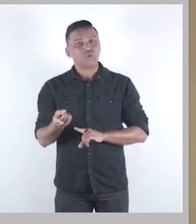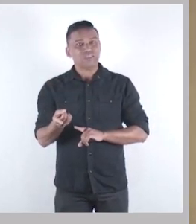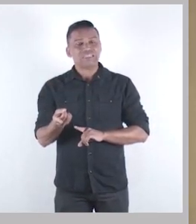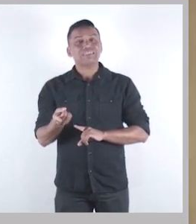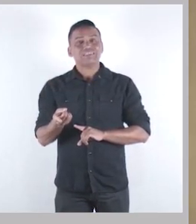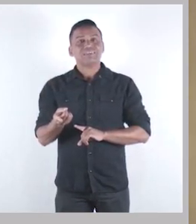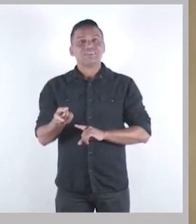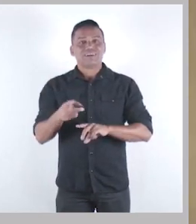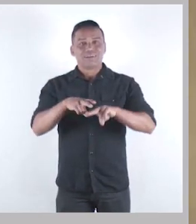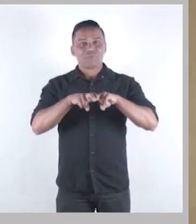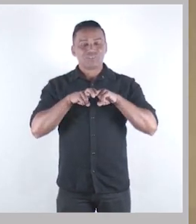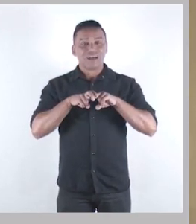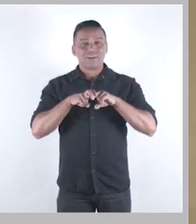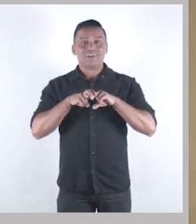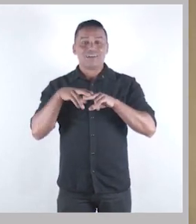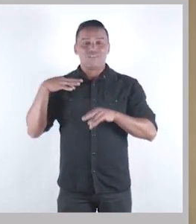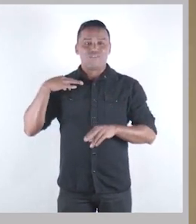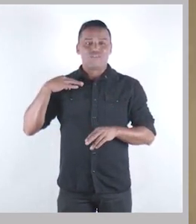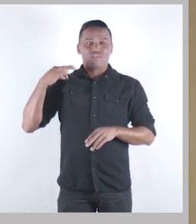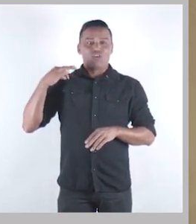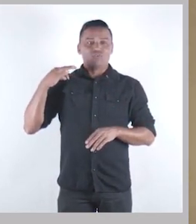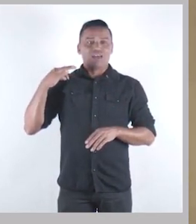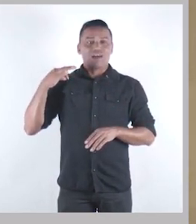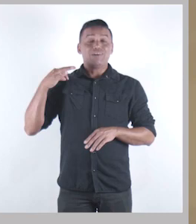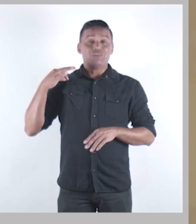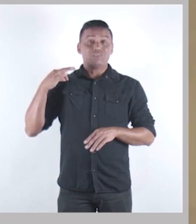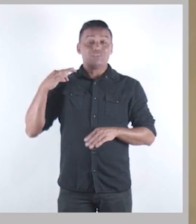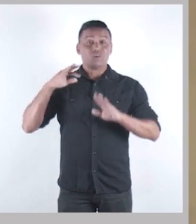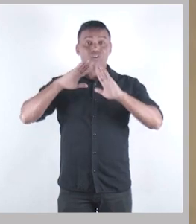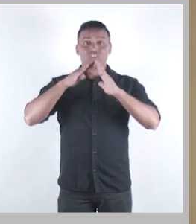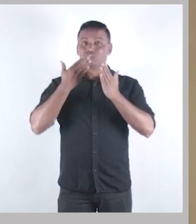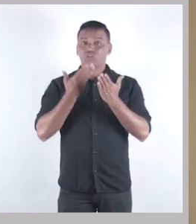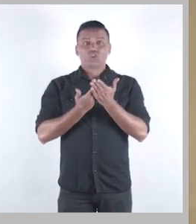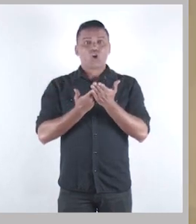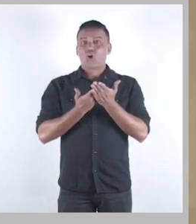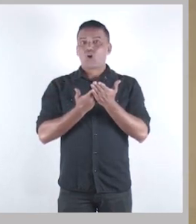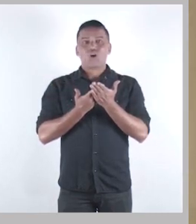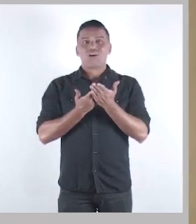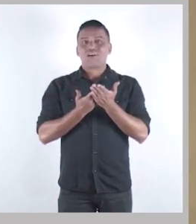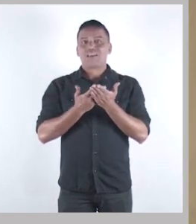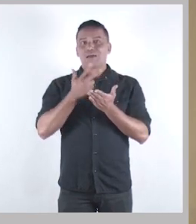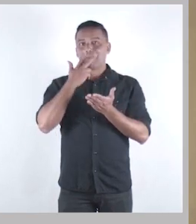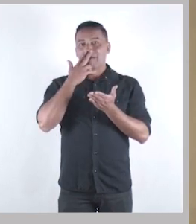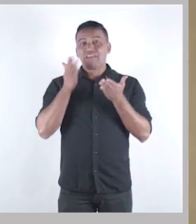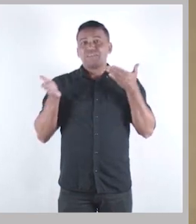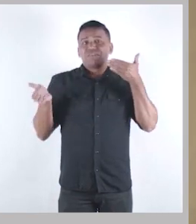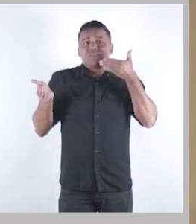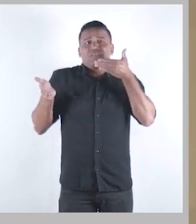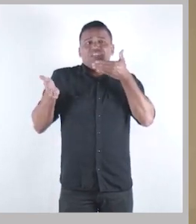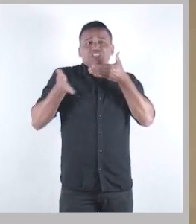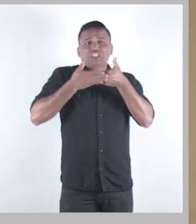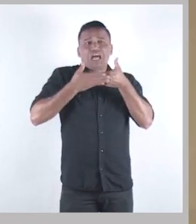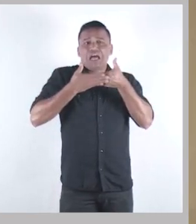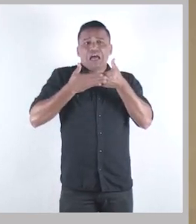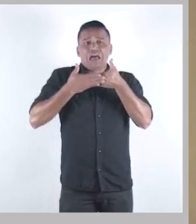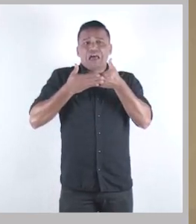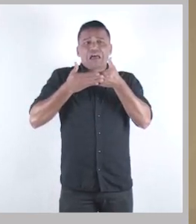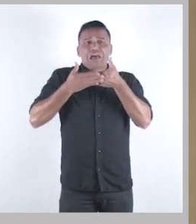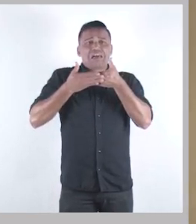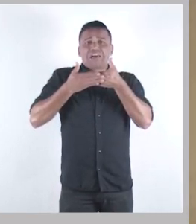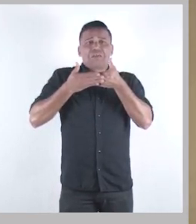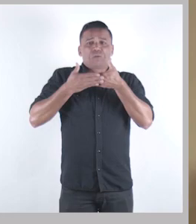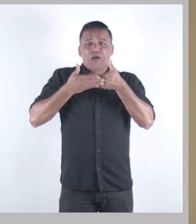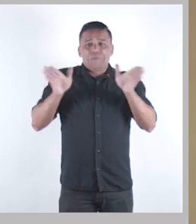tornou voluntário para a academia, é que a escola onde a gente estava era um regime de internato, muito fechado, ninguém podia passear, ninguém